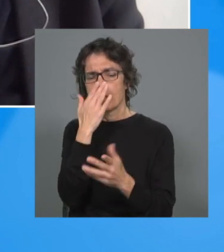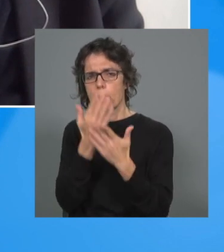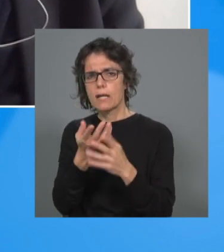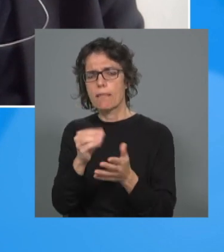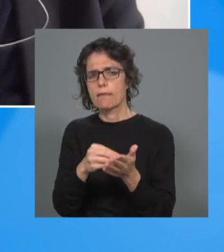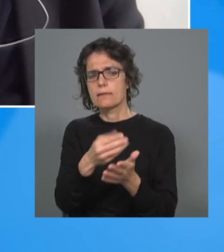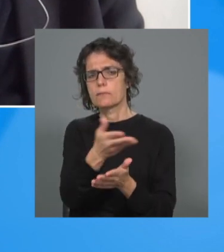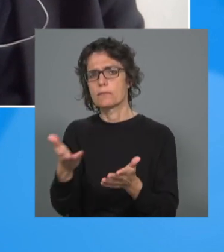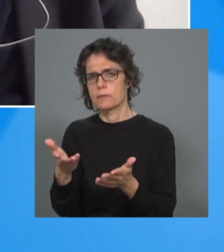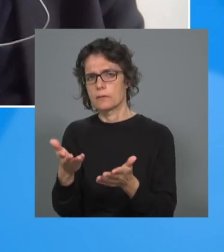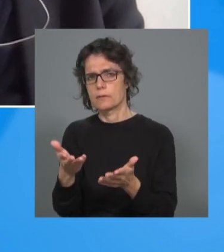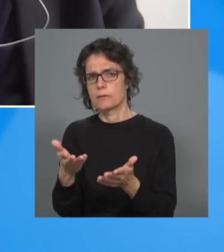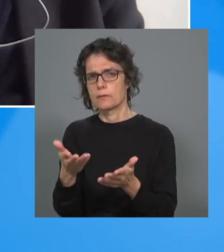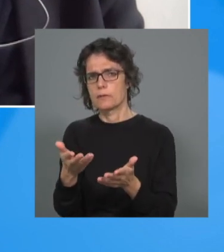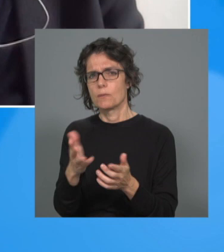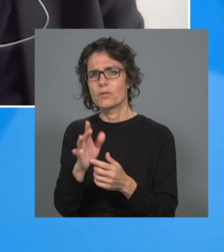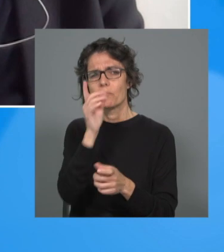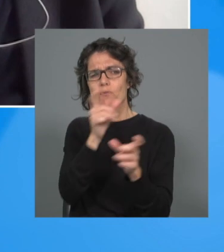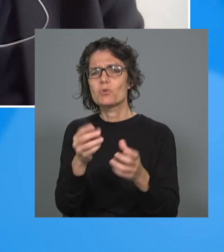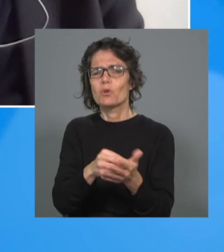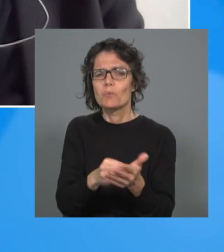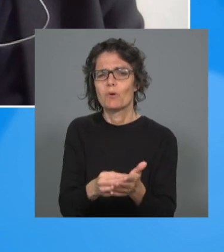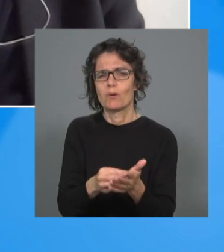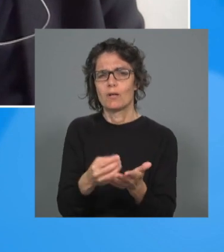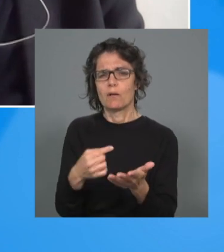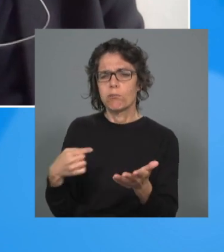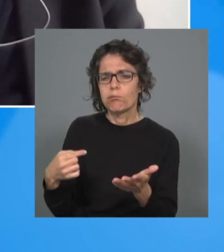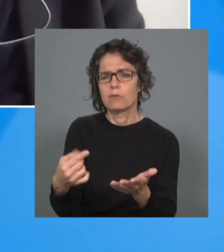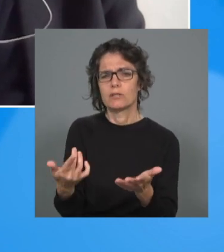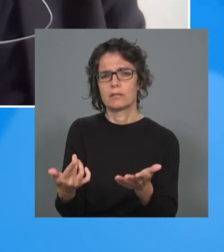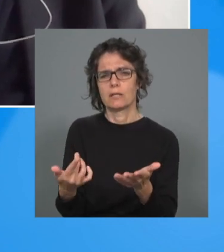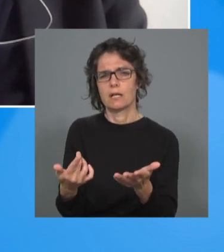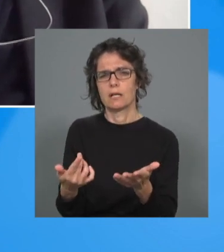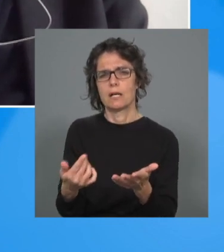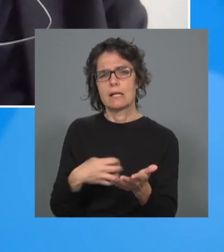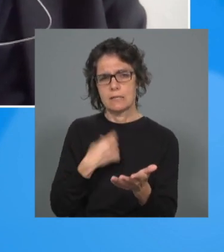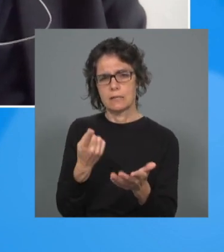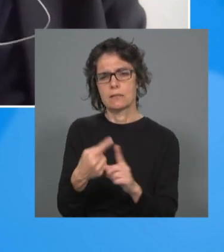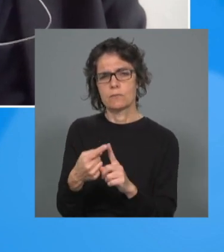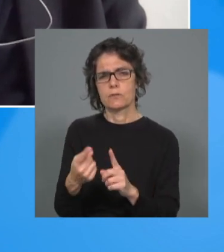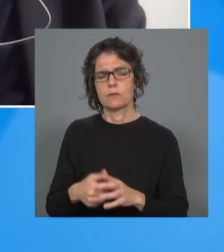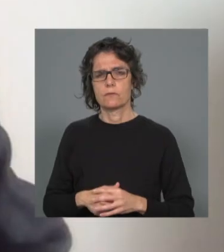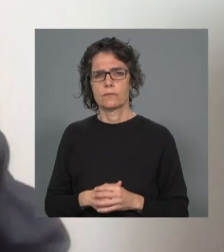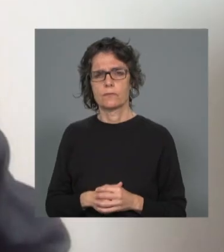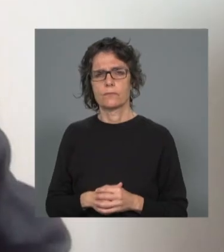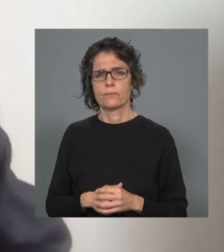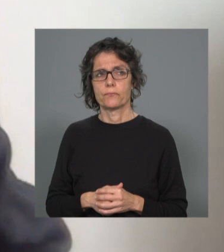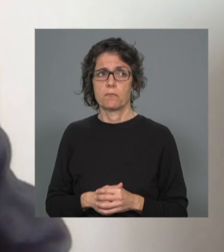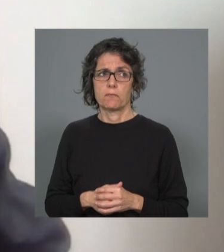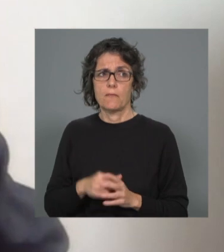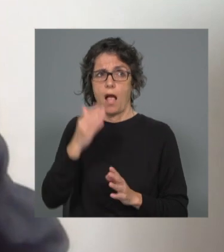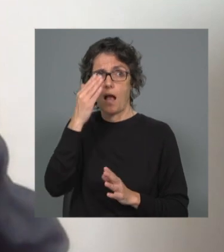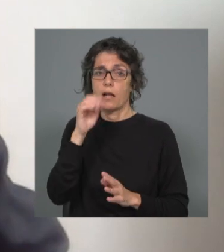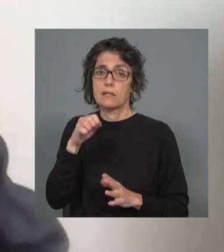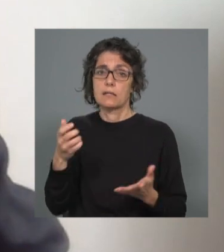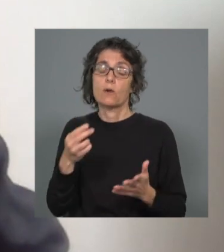quem está mais próximo dela e conhece melhor as realidades? Em tema de princípios é verdade, agora o que